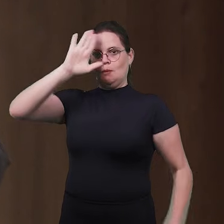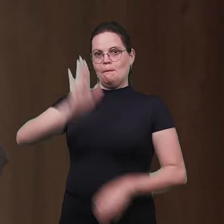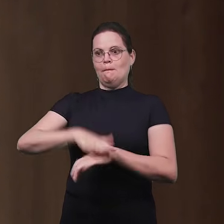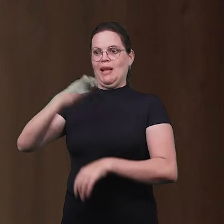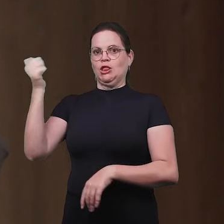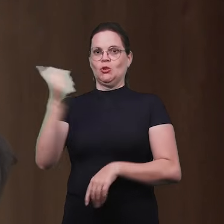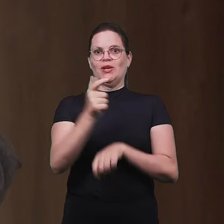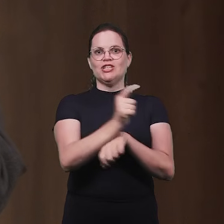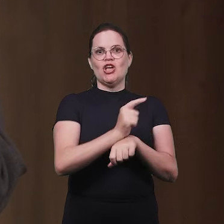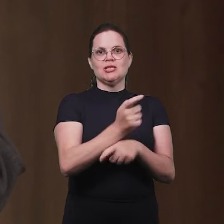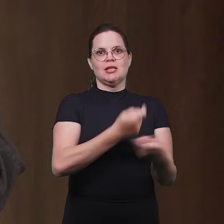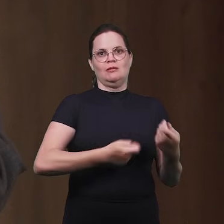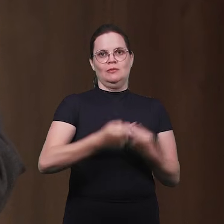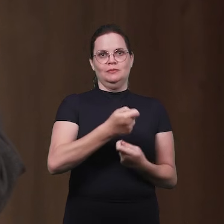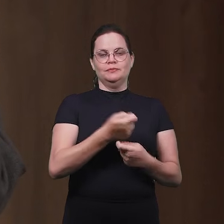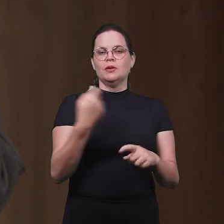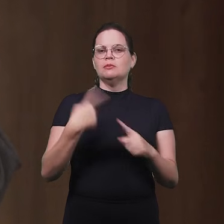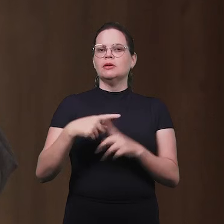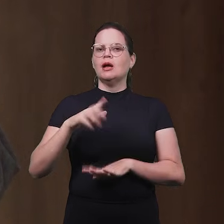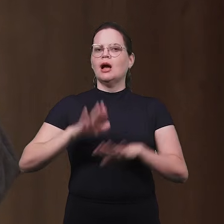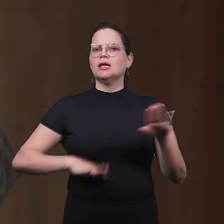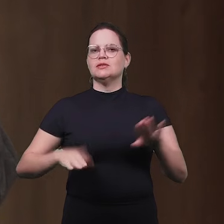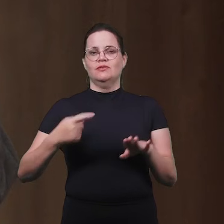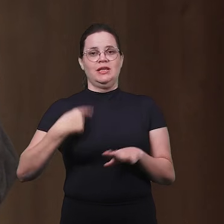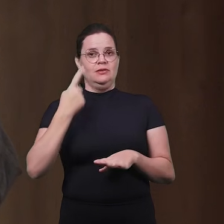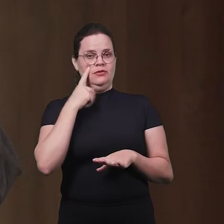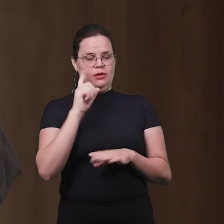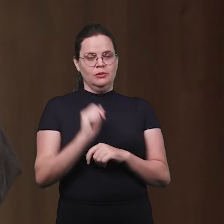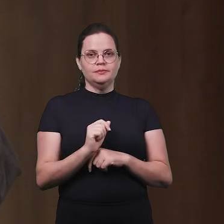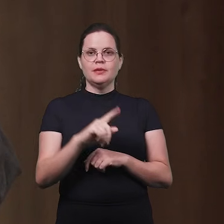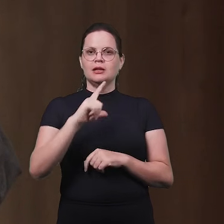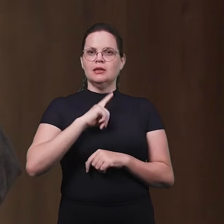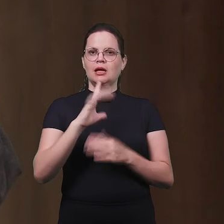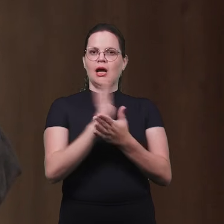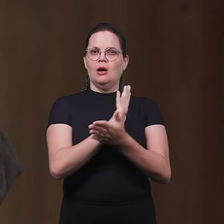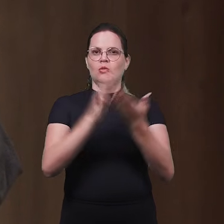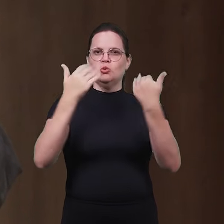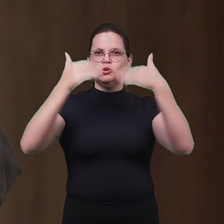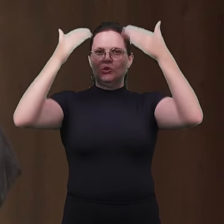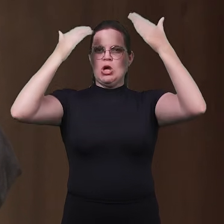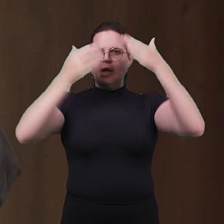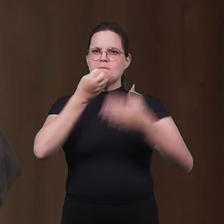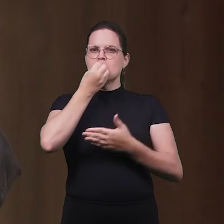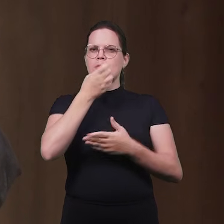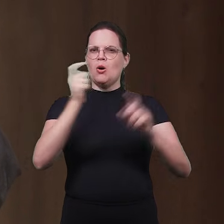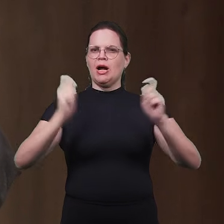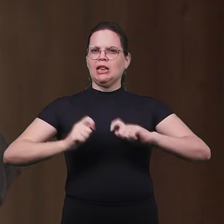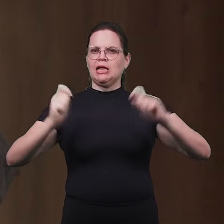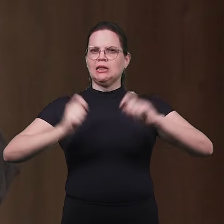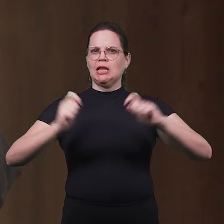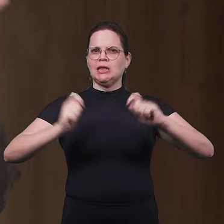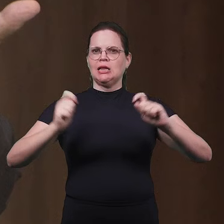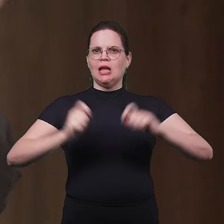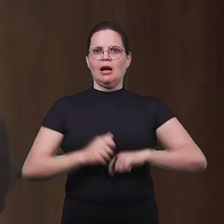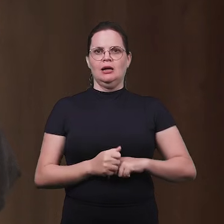gestão. O que nós queremos dizer com isso? Às vezes você tem um rei super